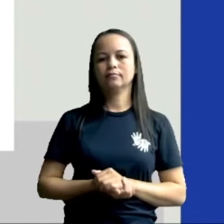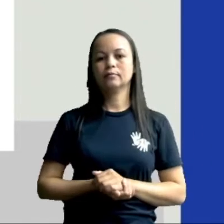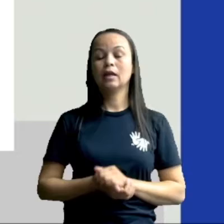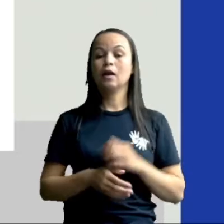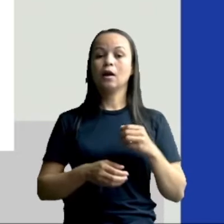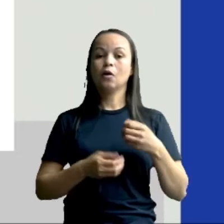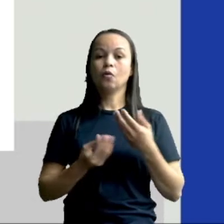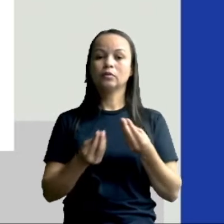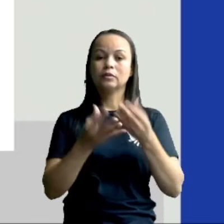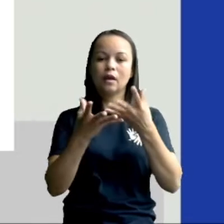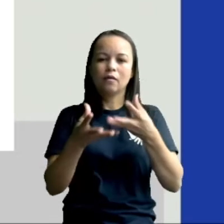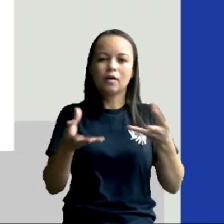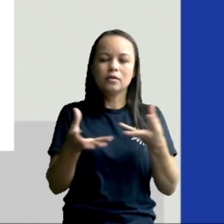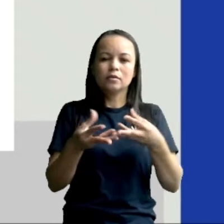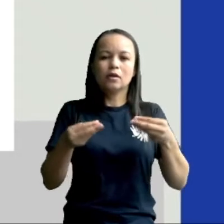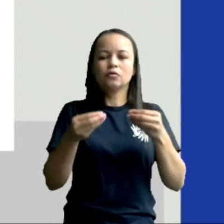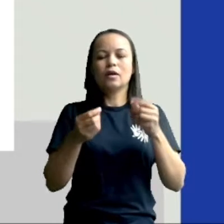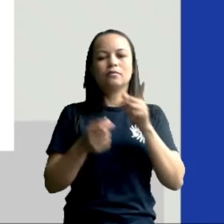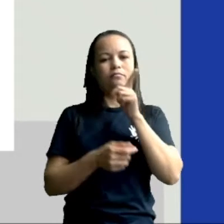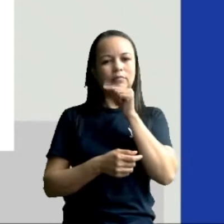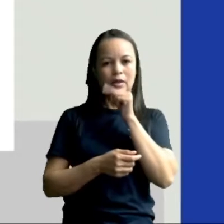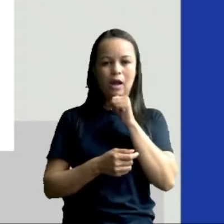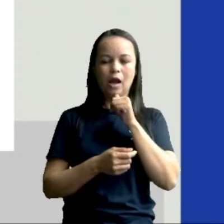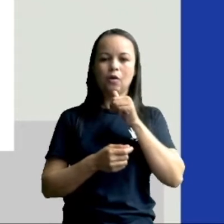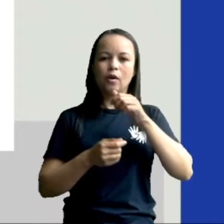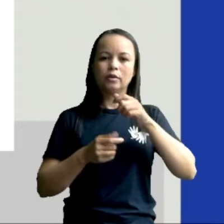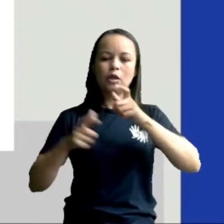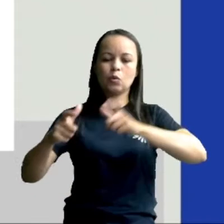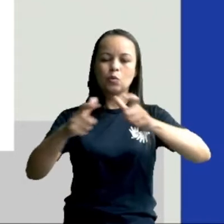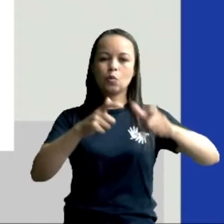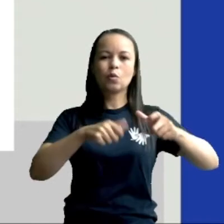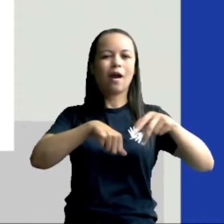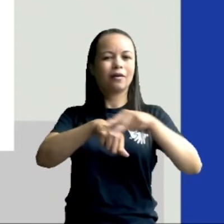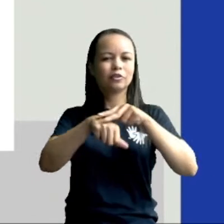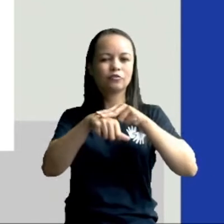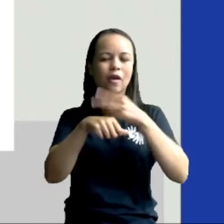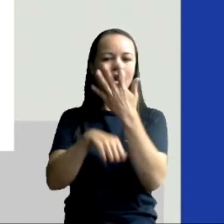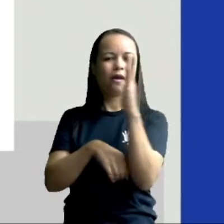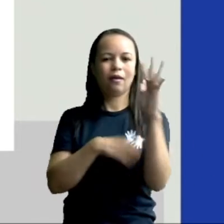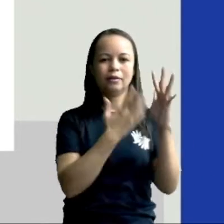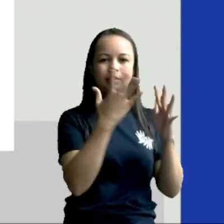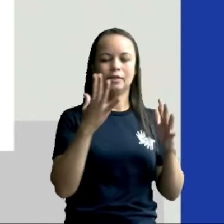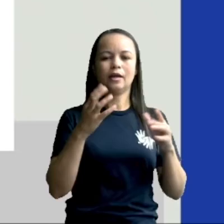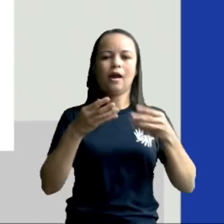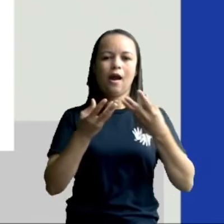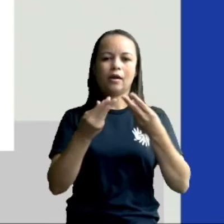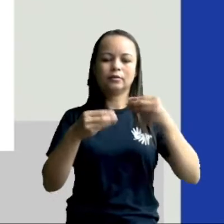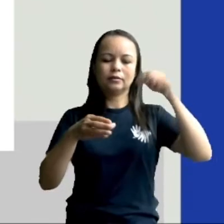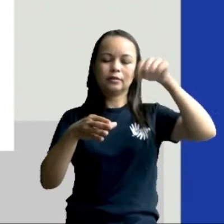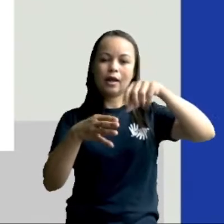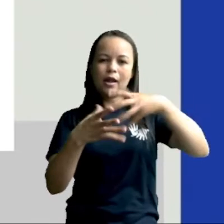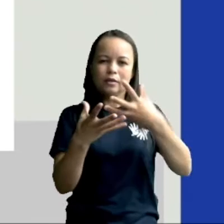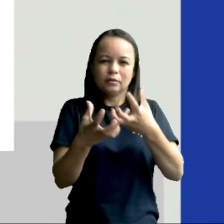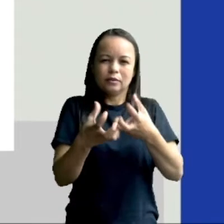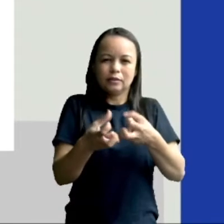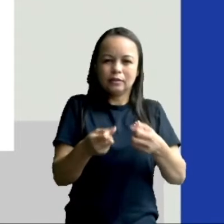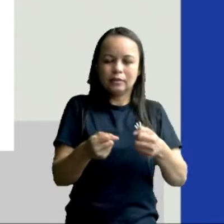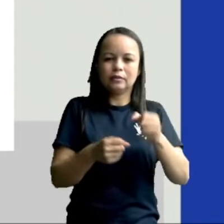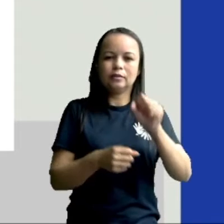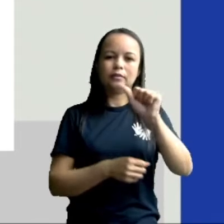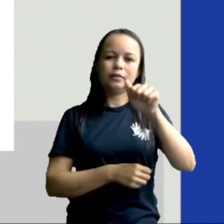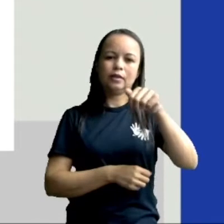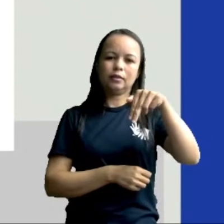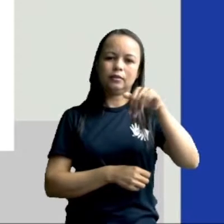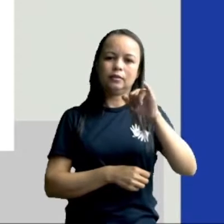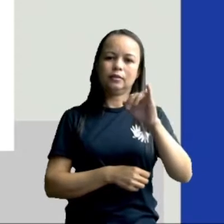Conservação das águas em zonas verdes, aterro sanitário, que é uma coisa muito ainda a